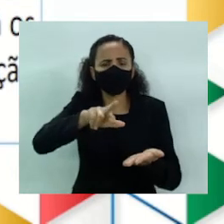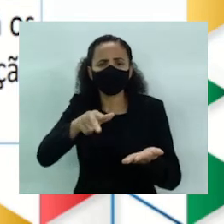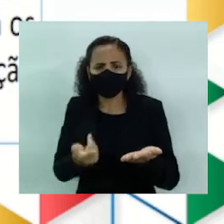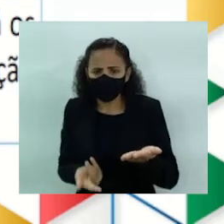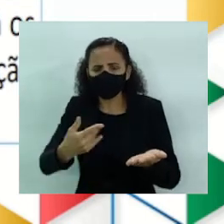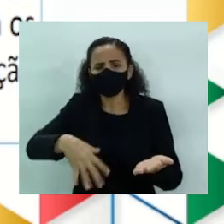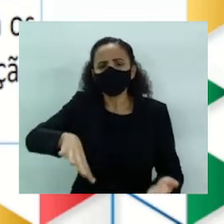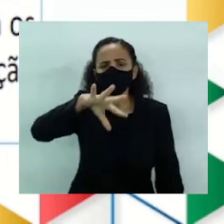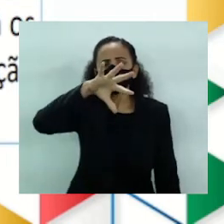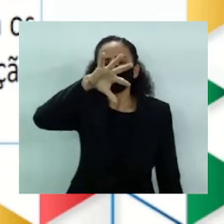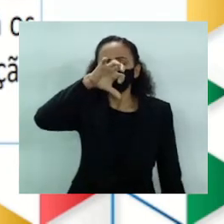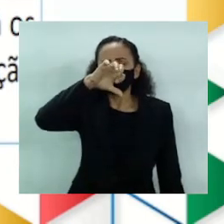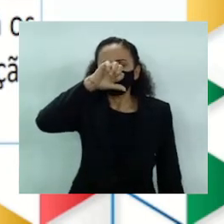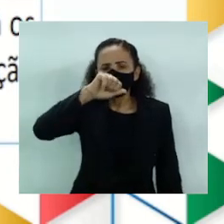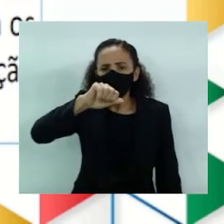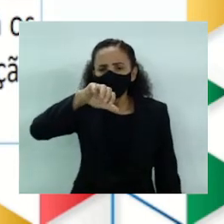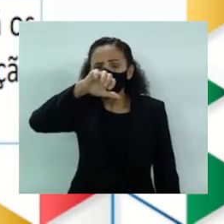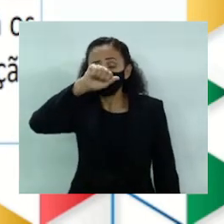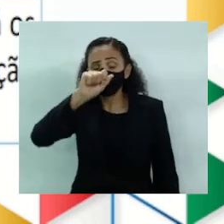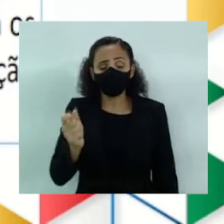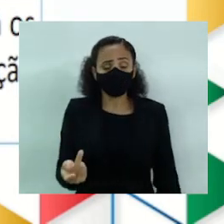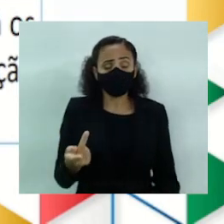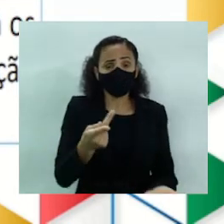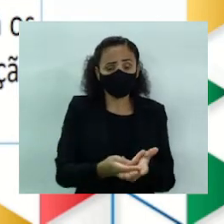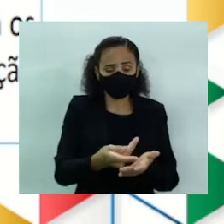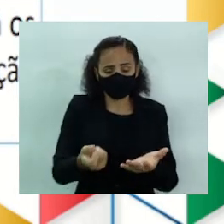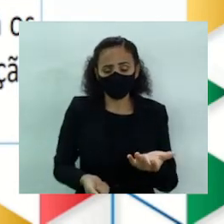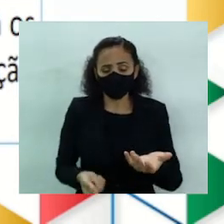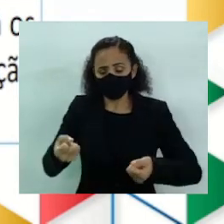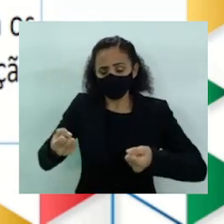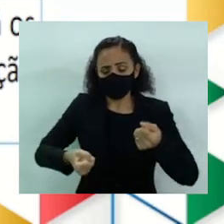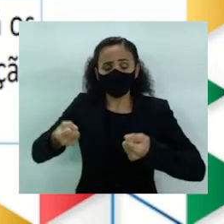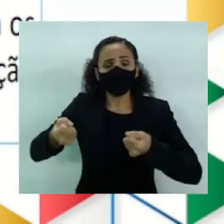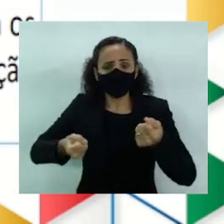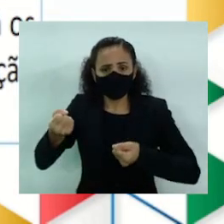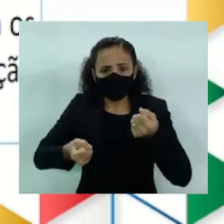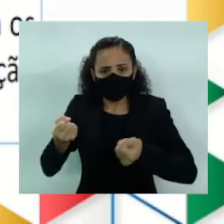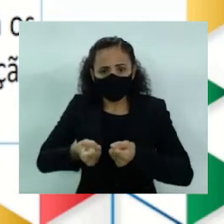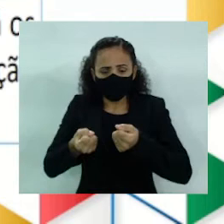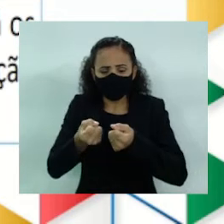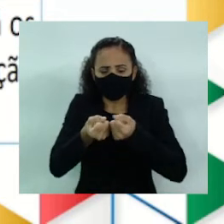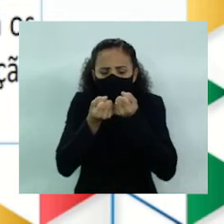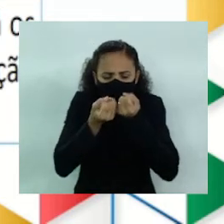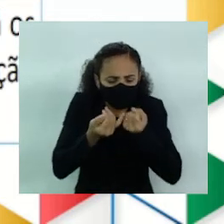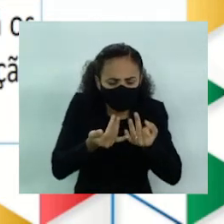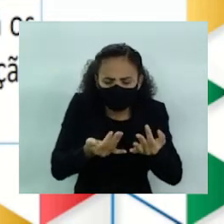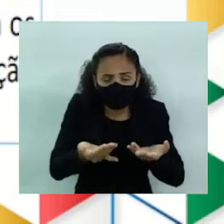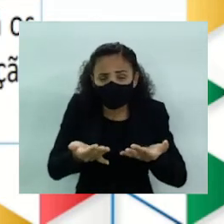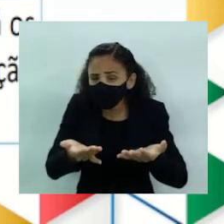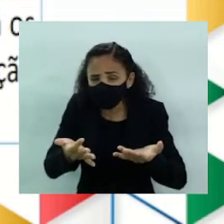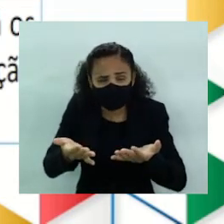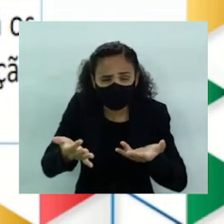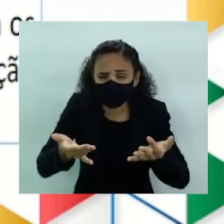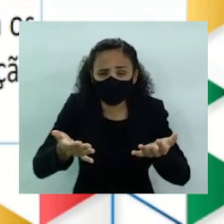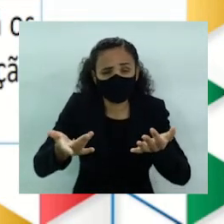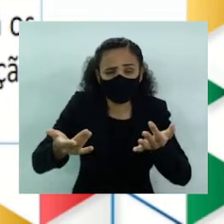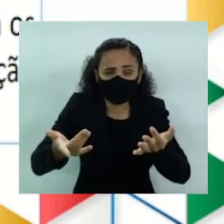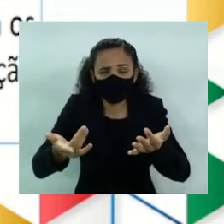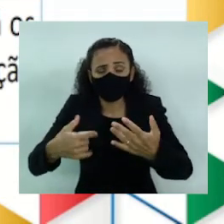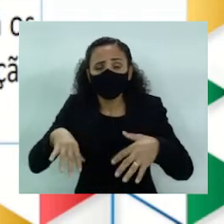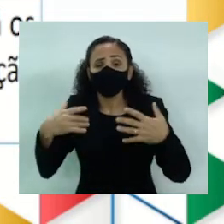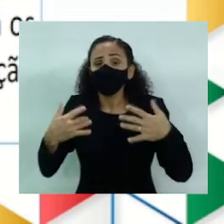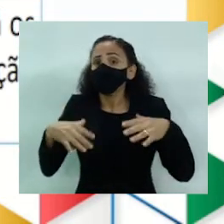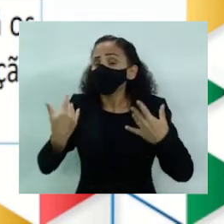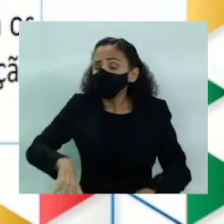emitido pelos canos de escape dos automóveis, tá certo? Que vai para a atmosfera, causando toda aquela poluição do ar, né?